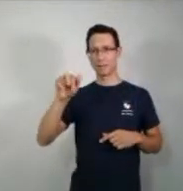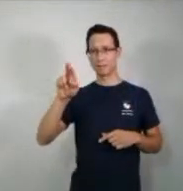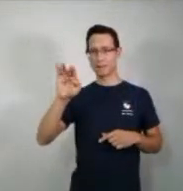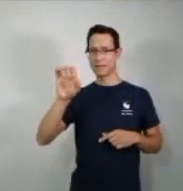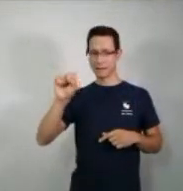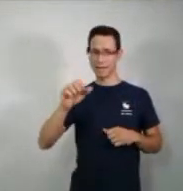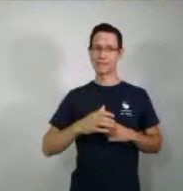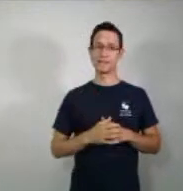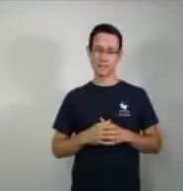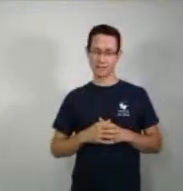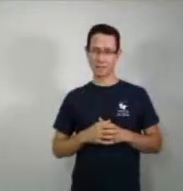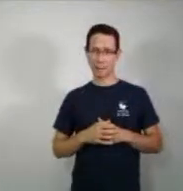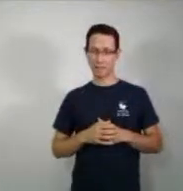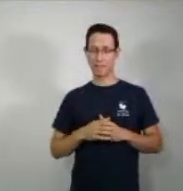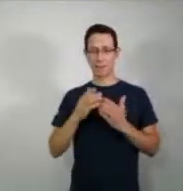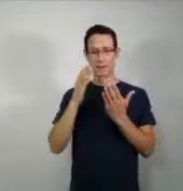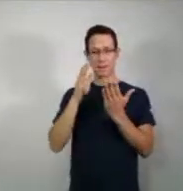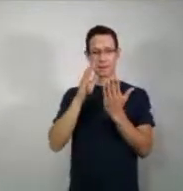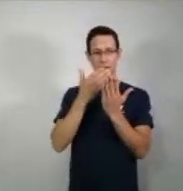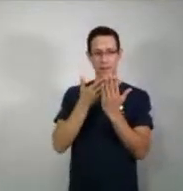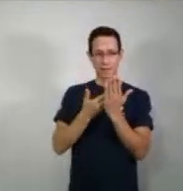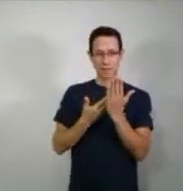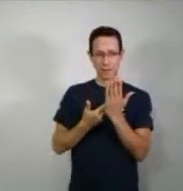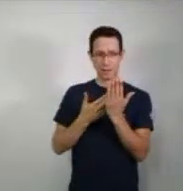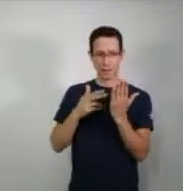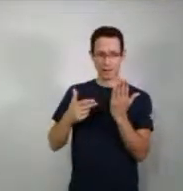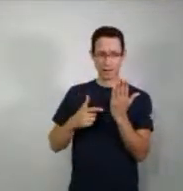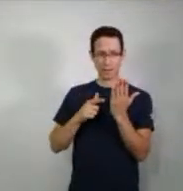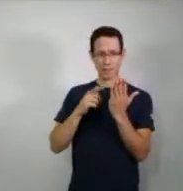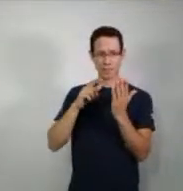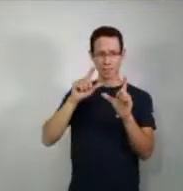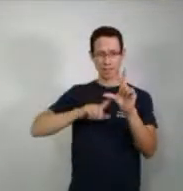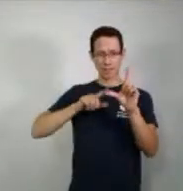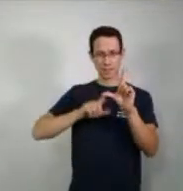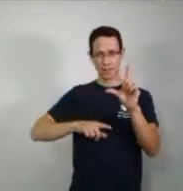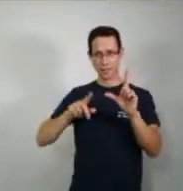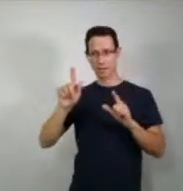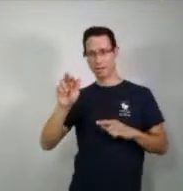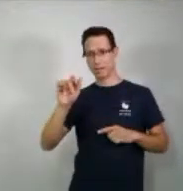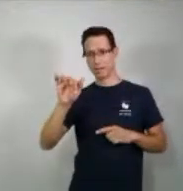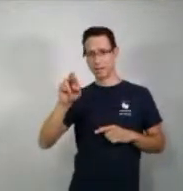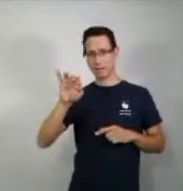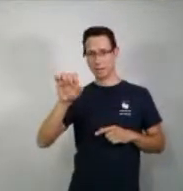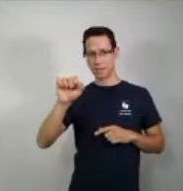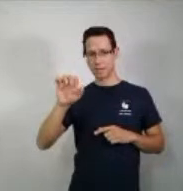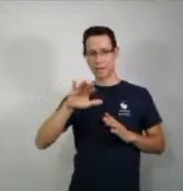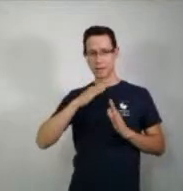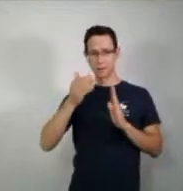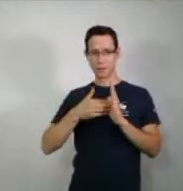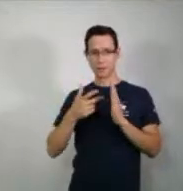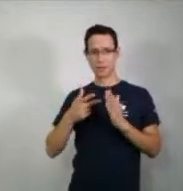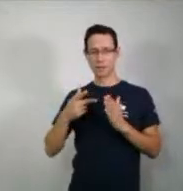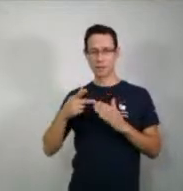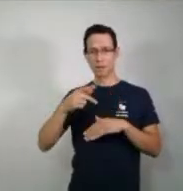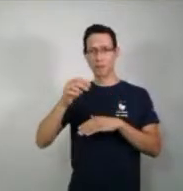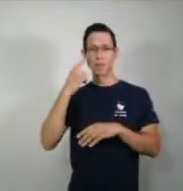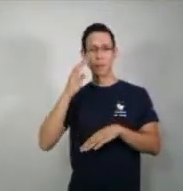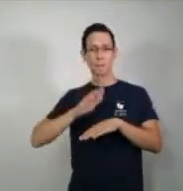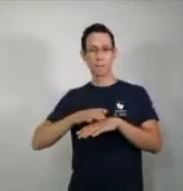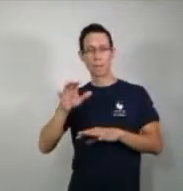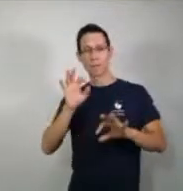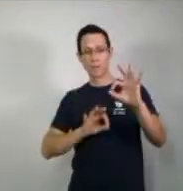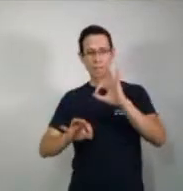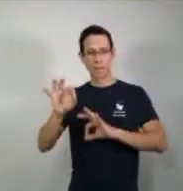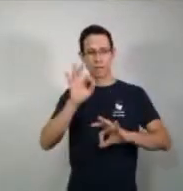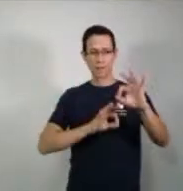obras póstumas do Guimarães Rosa, A Palavra e tudo mais, são organizadas pelo Paulo Rony.